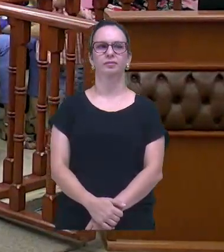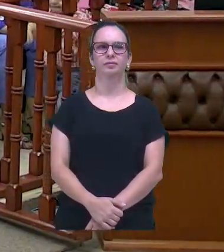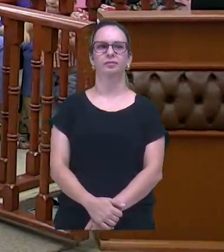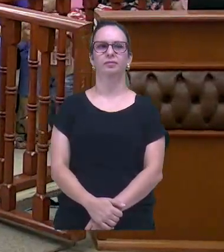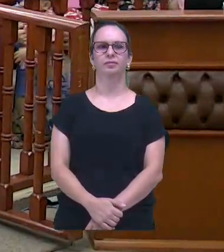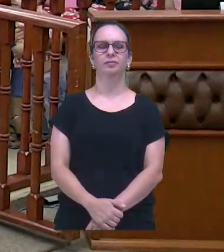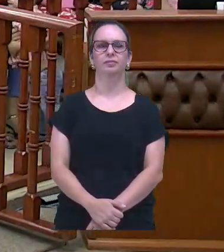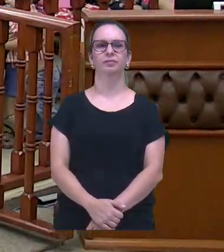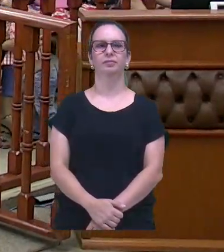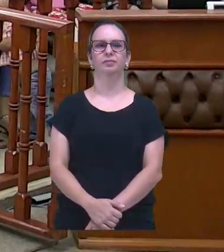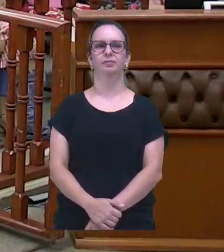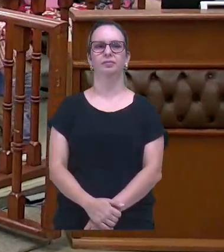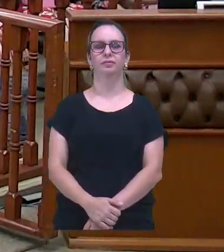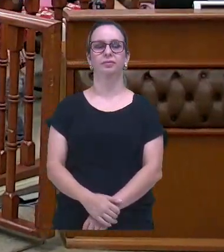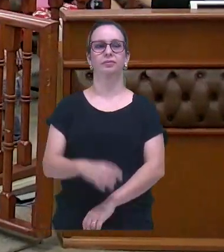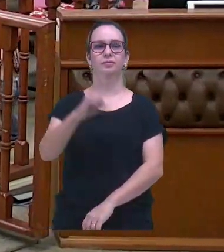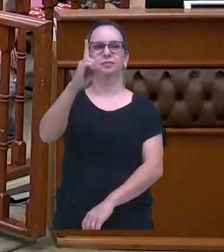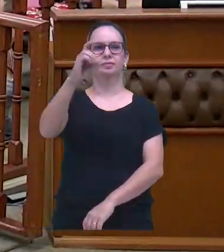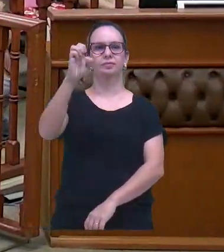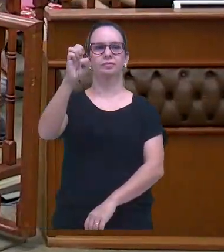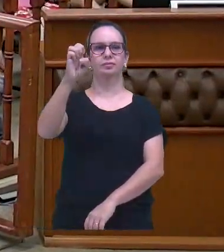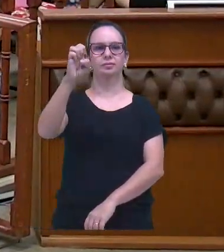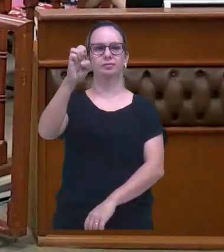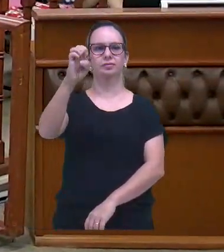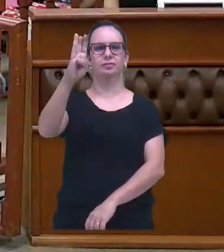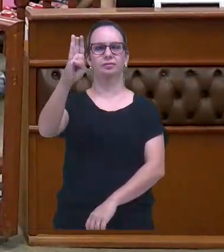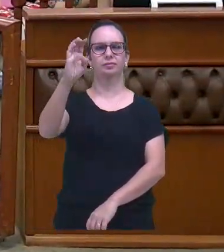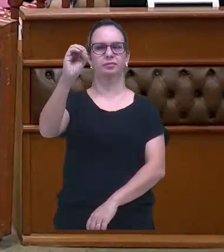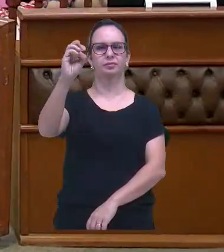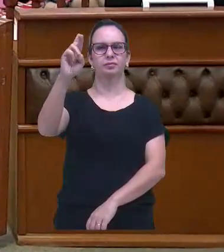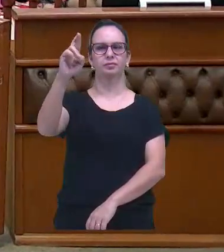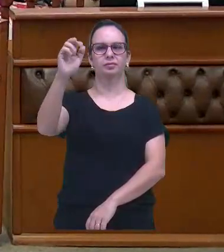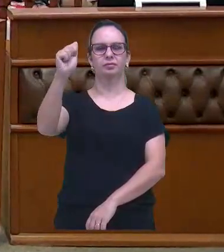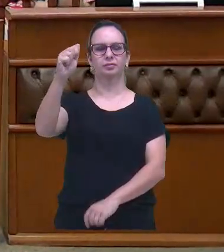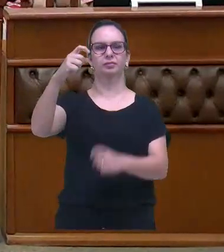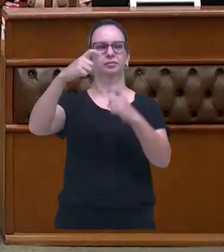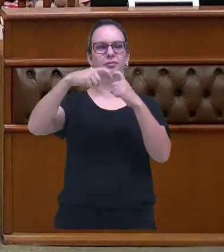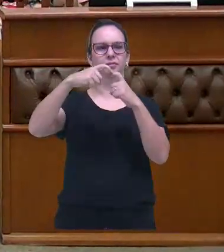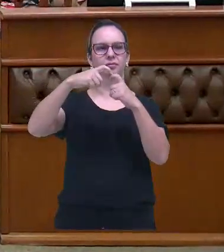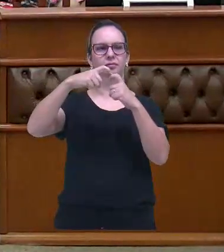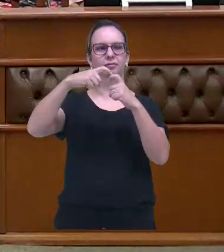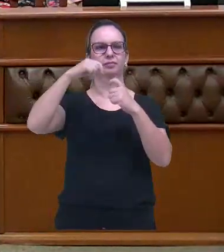A doutora Débora Cristina de Oliveira Macedo Beraldo, médica.